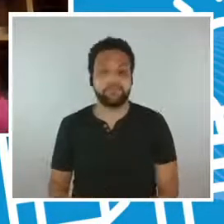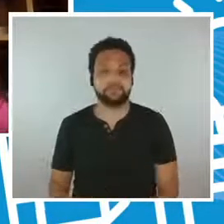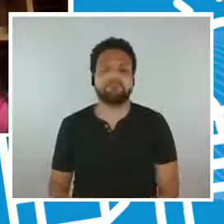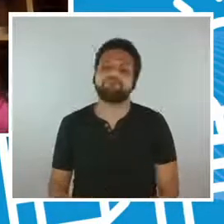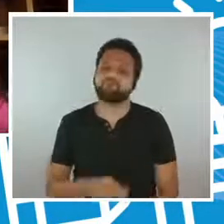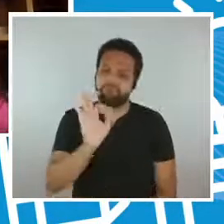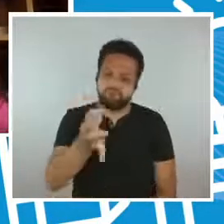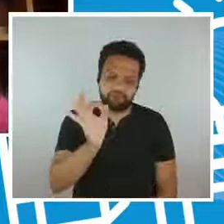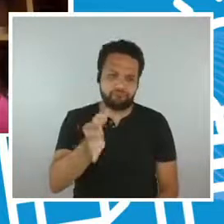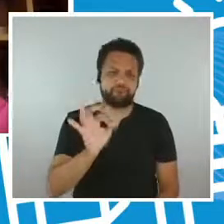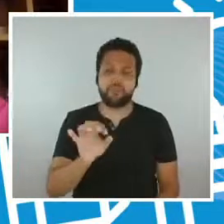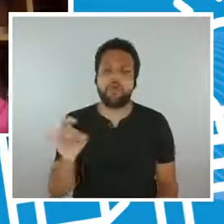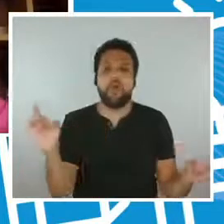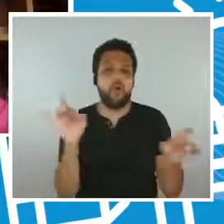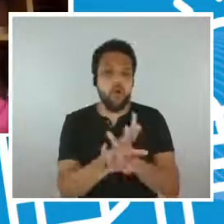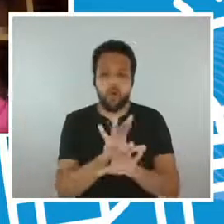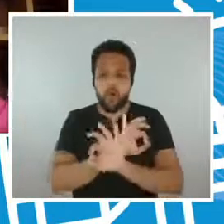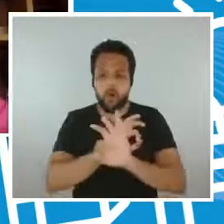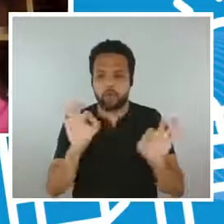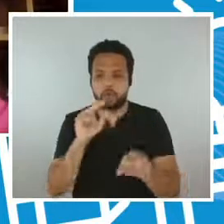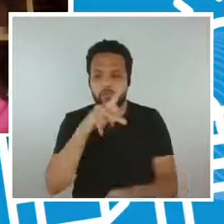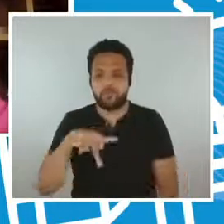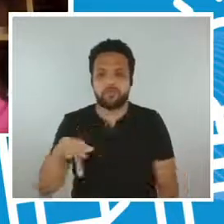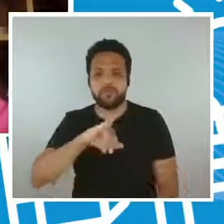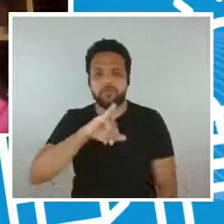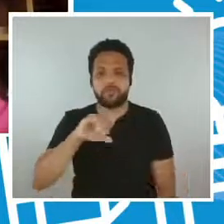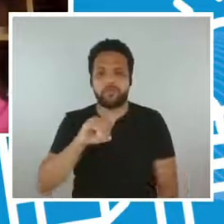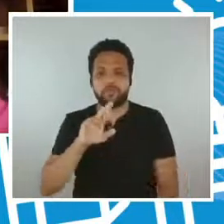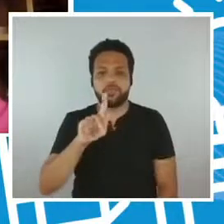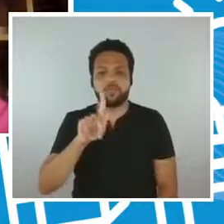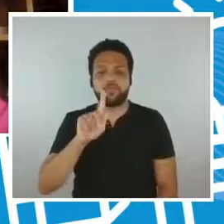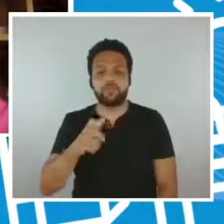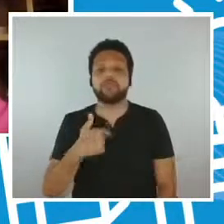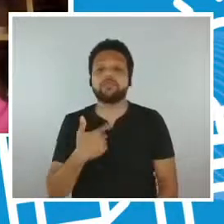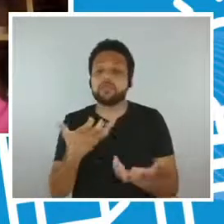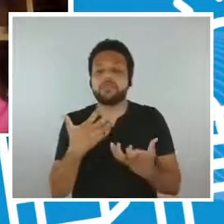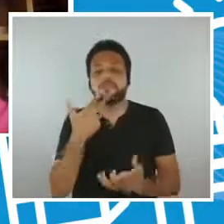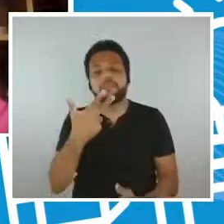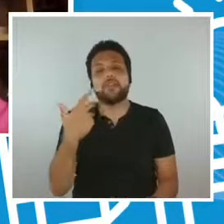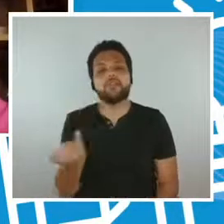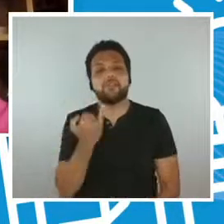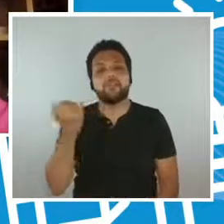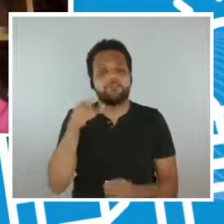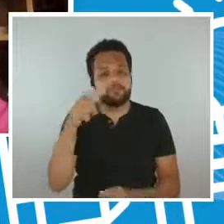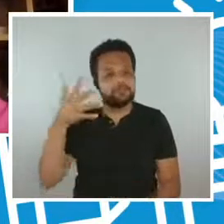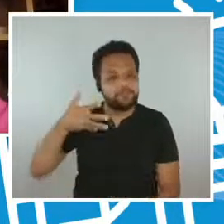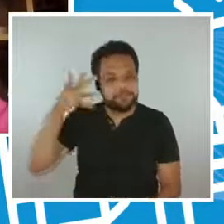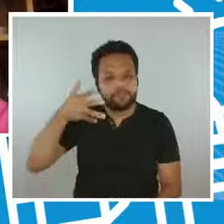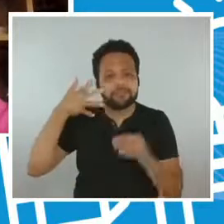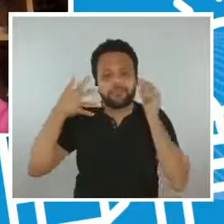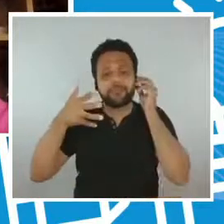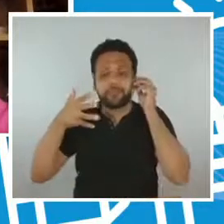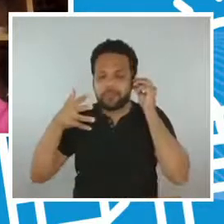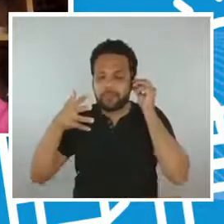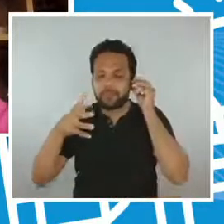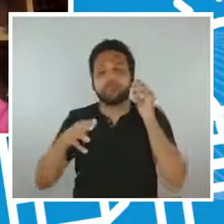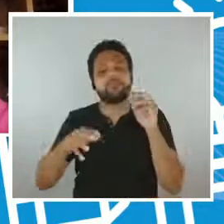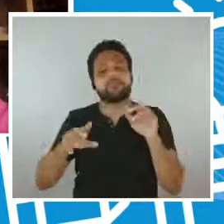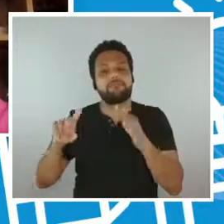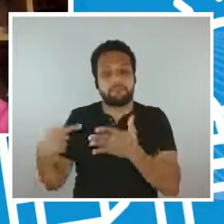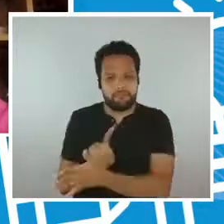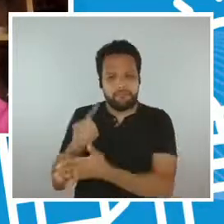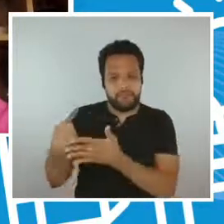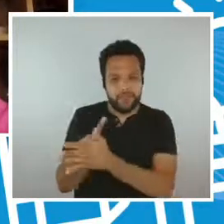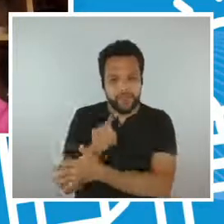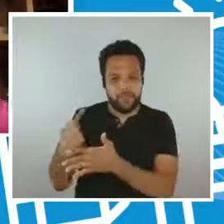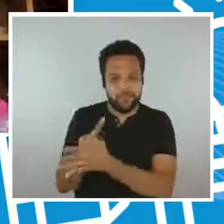Não, ótimo, professor Jorge. Eu queria destacar uma coisa daquilo que você está falando, considerando aqui as perguntas